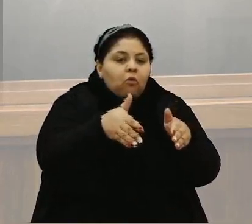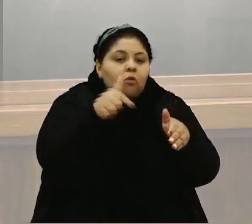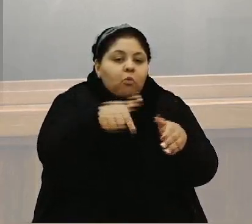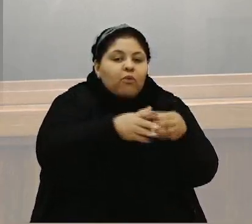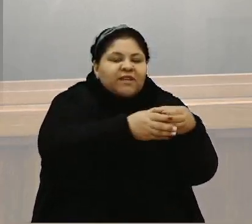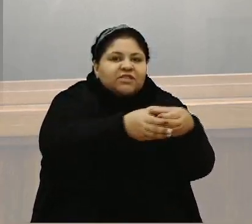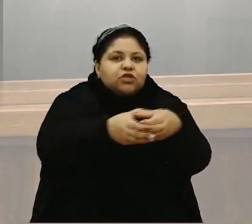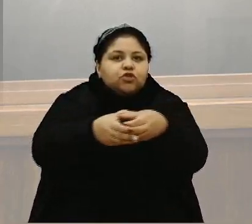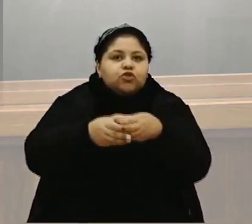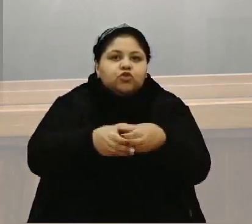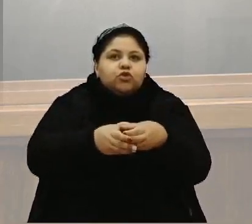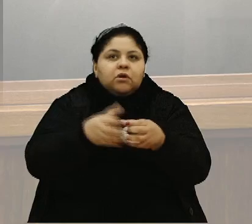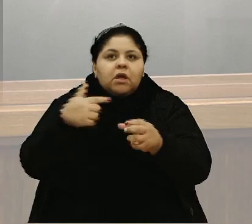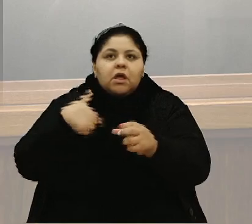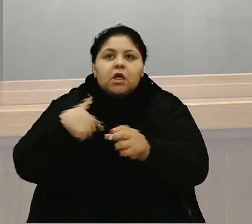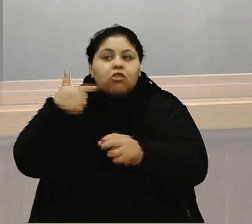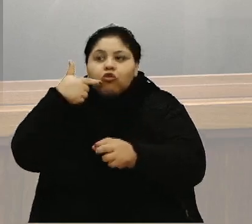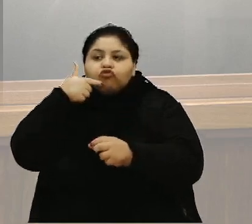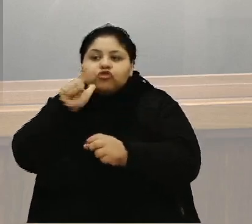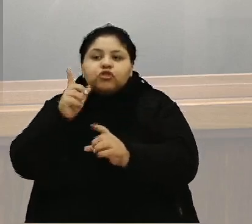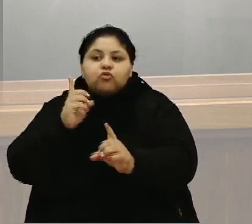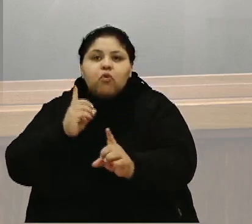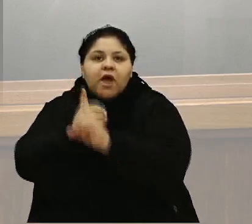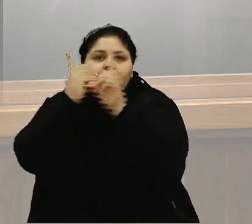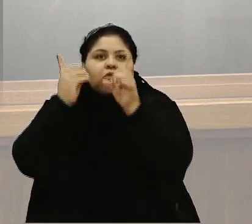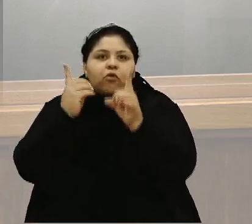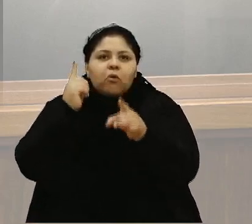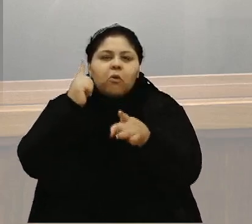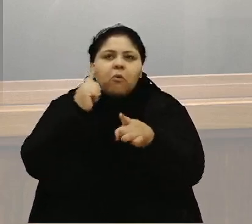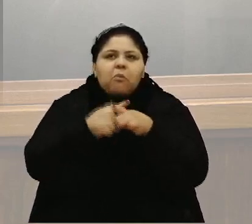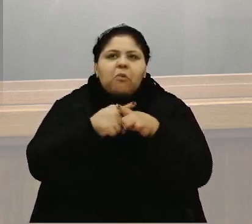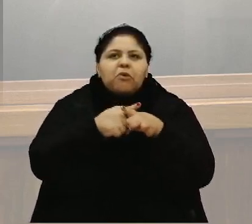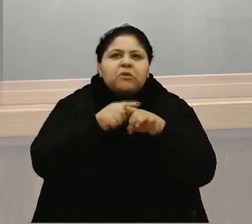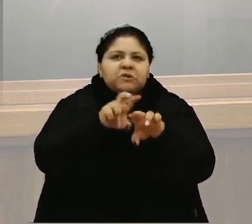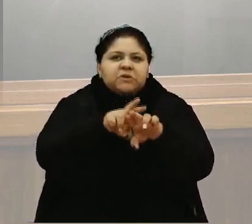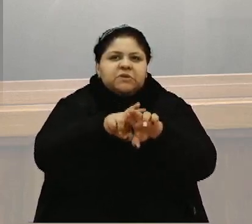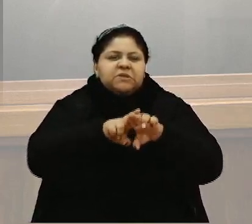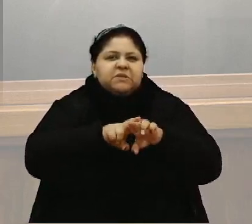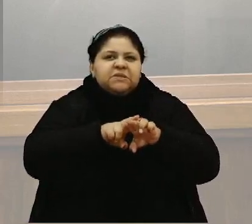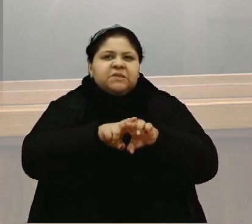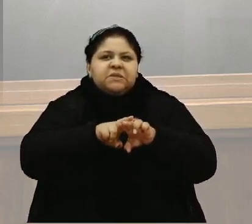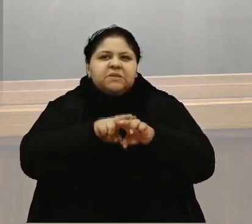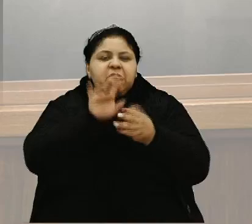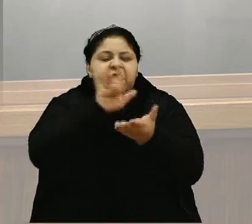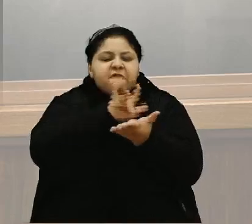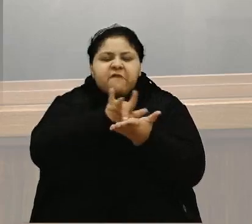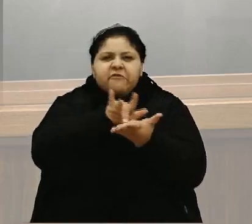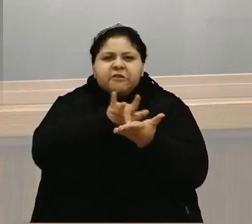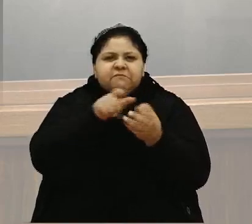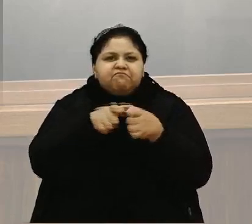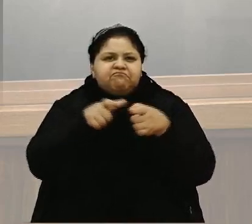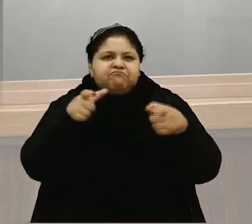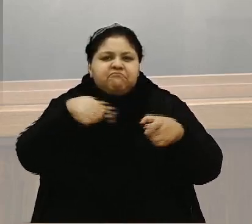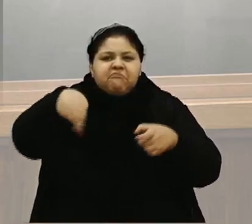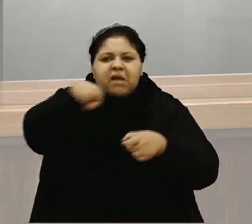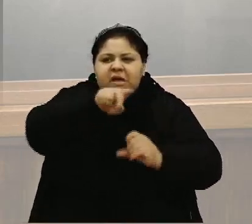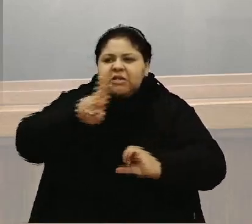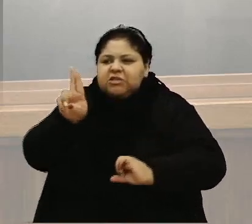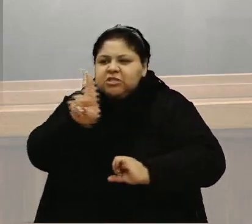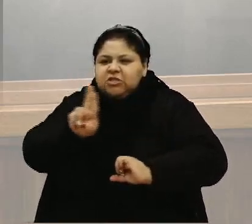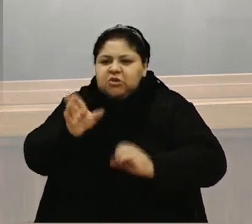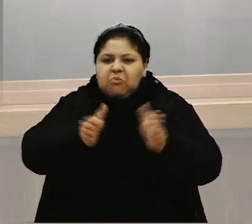turma. E eu não consigo achar. Por isso que me parece de uma hipocrisia gigante a gente se utilizar do